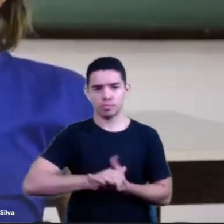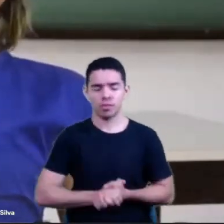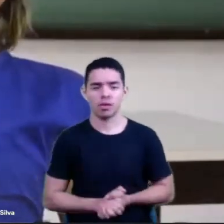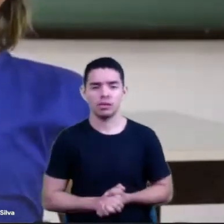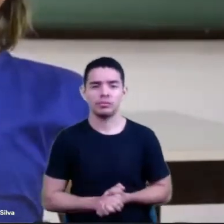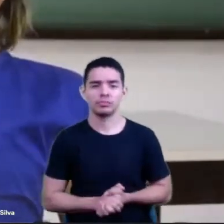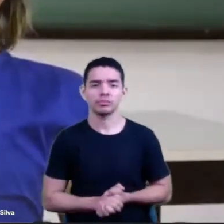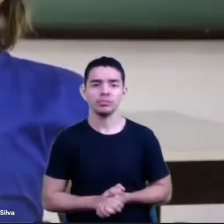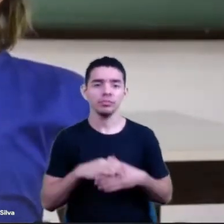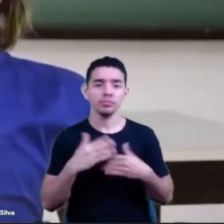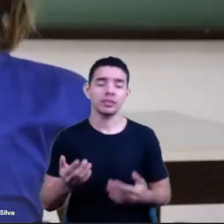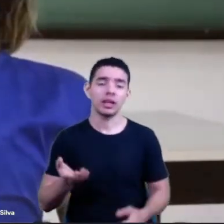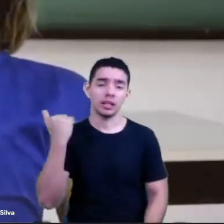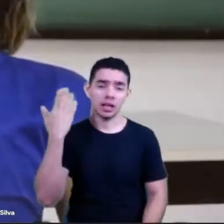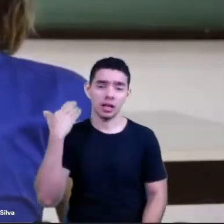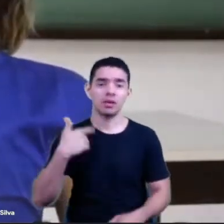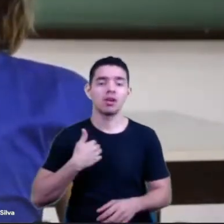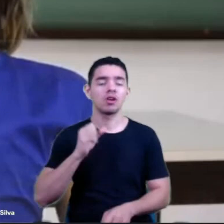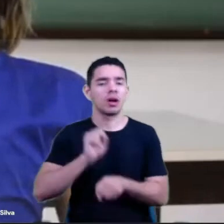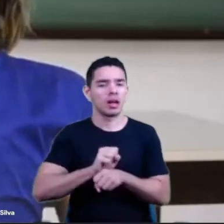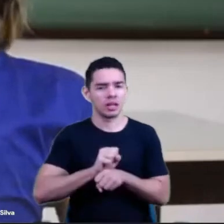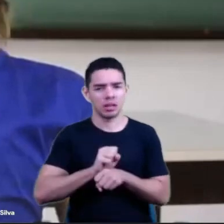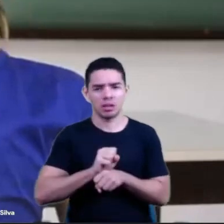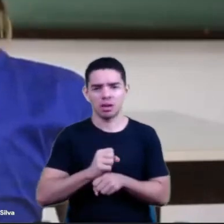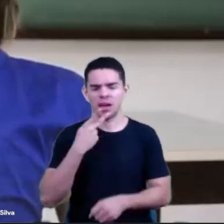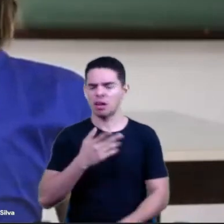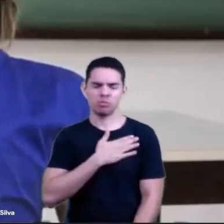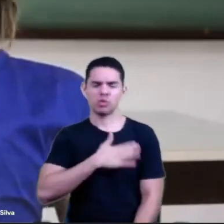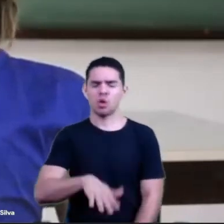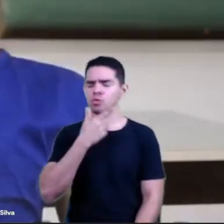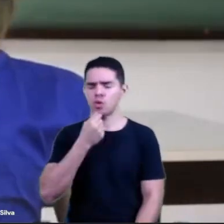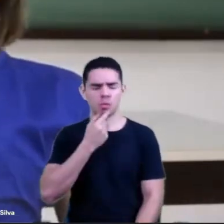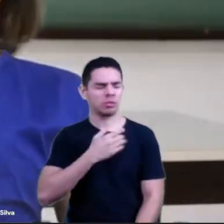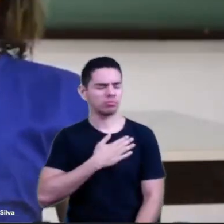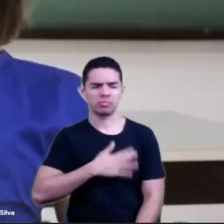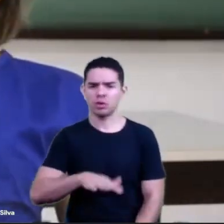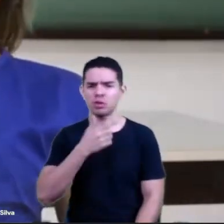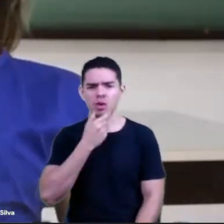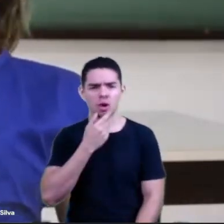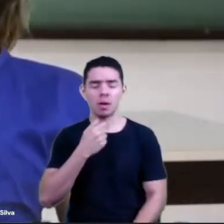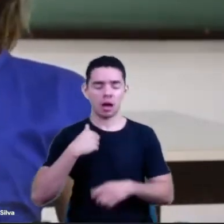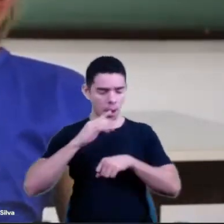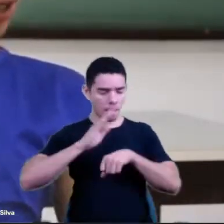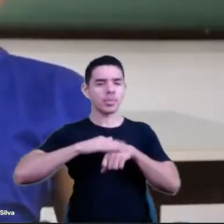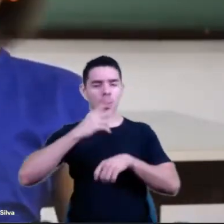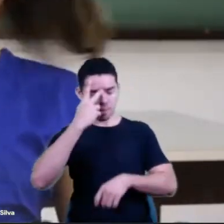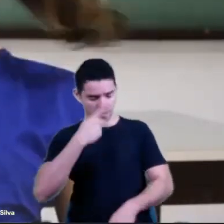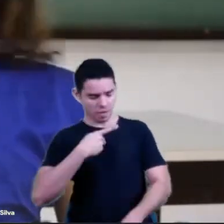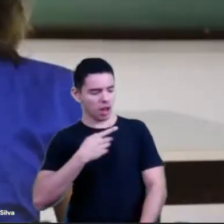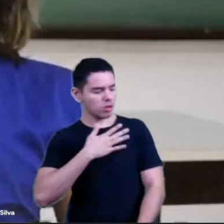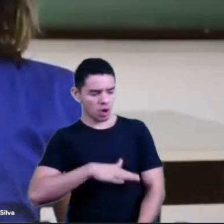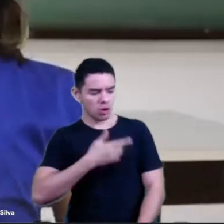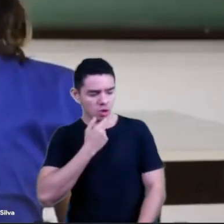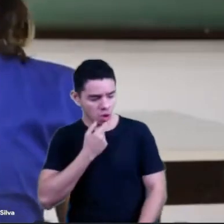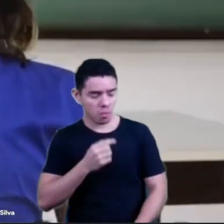Tanto que teve tempos que eu até parei e fiquei não gosto de homem. Não gosto de homem. Ficava falando pra mim mesmo, não gosto